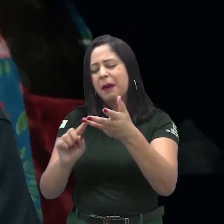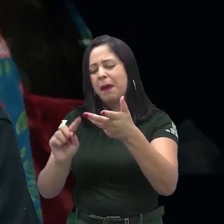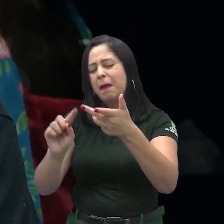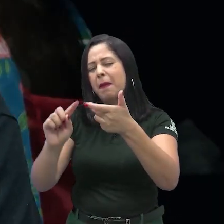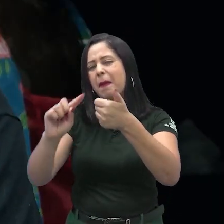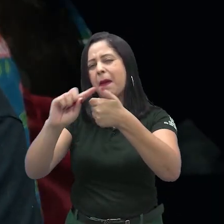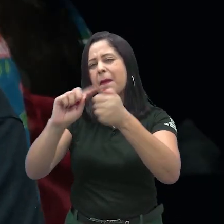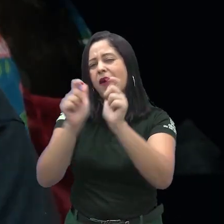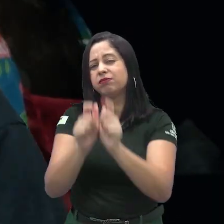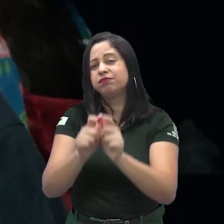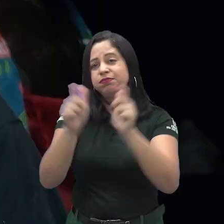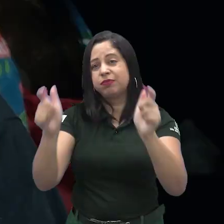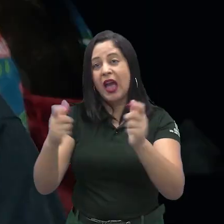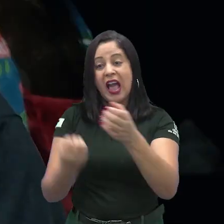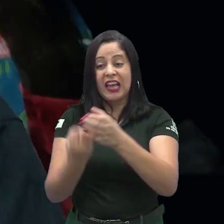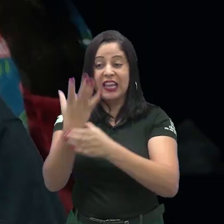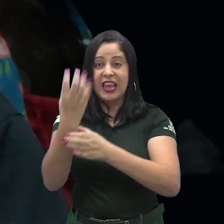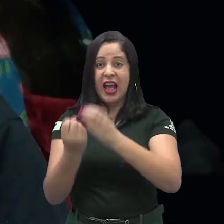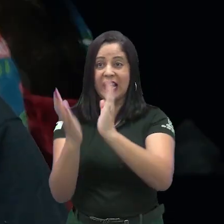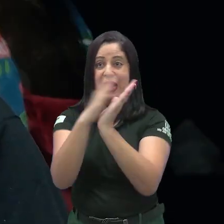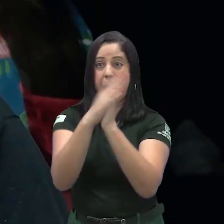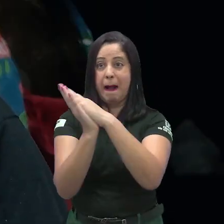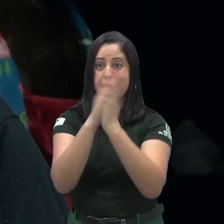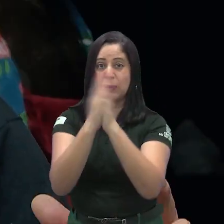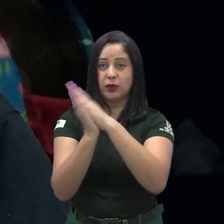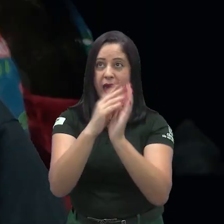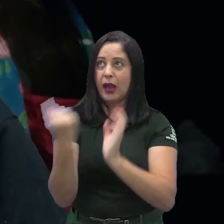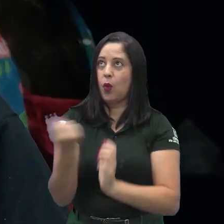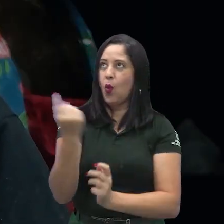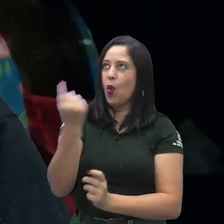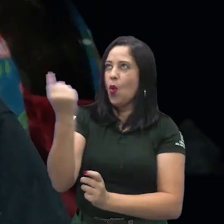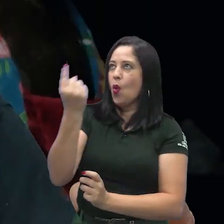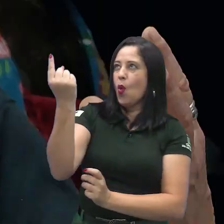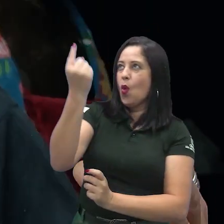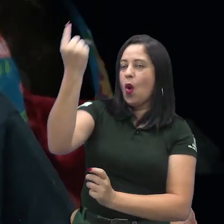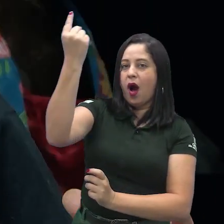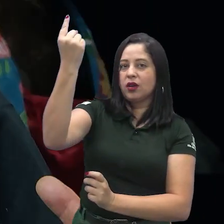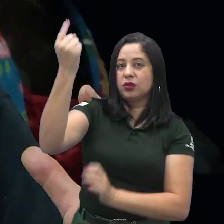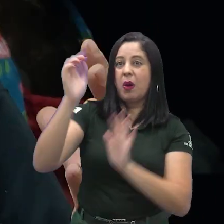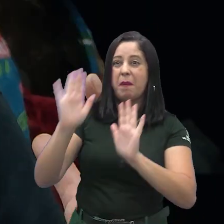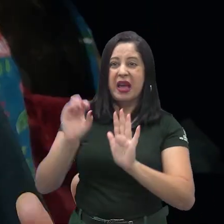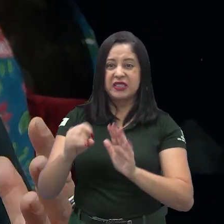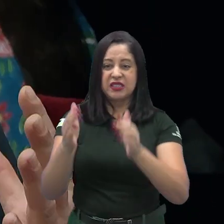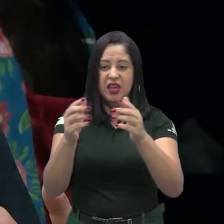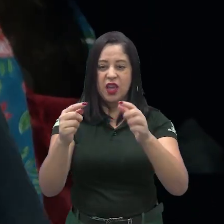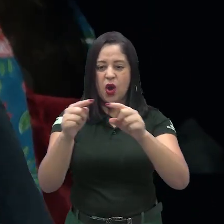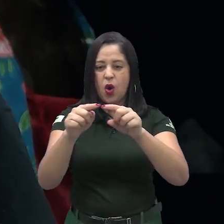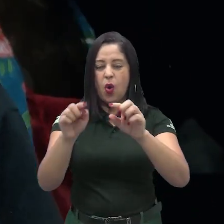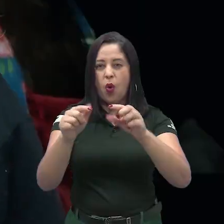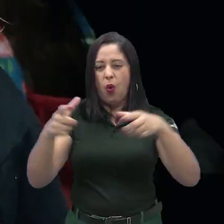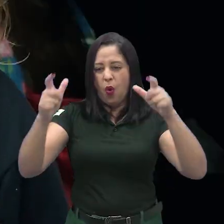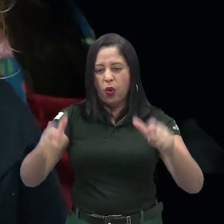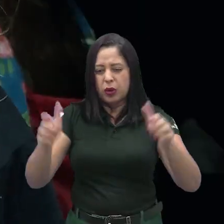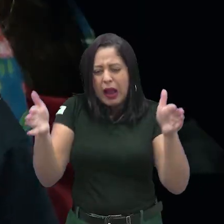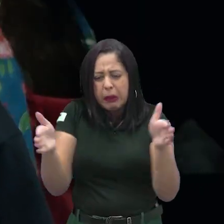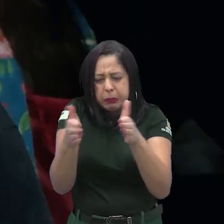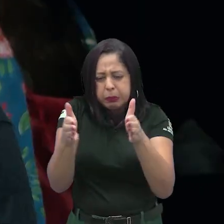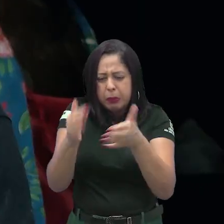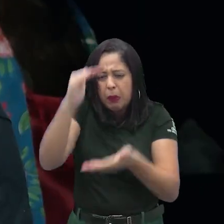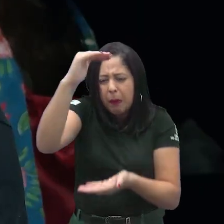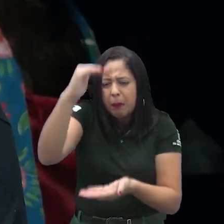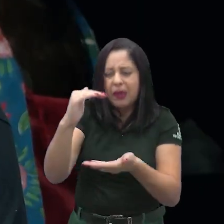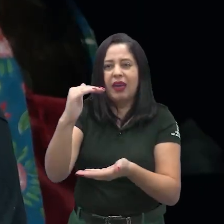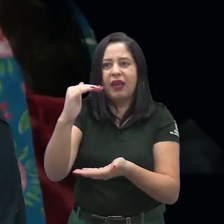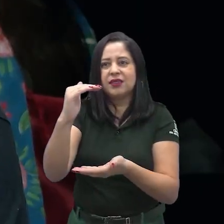bonecos, porque às vezes a gente limita a altura do boneco e a quantidade porque não cabe aonde a gente guarda. E